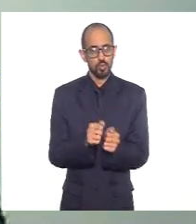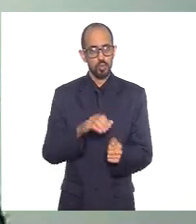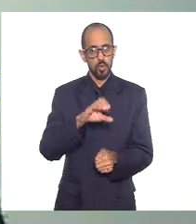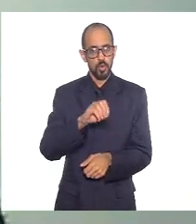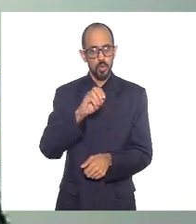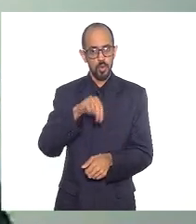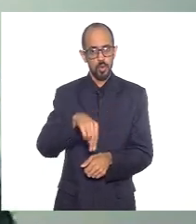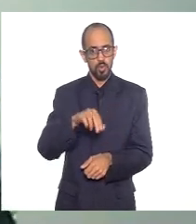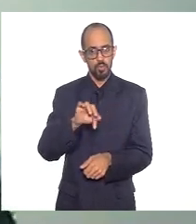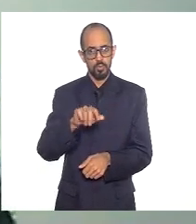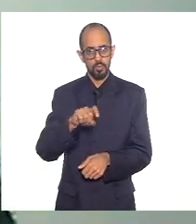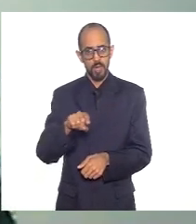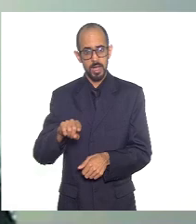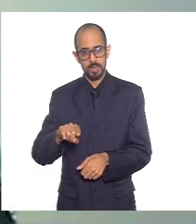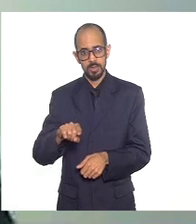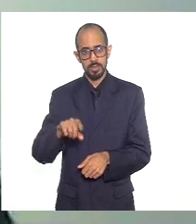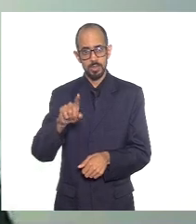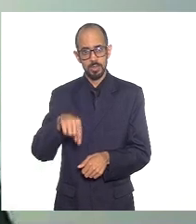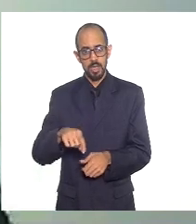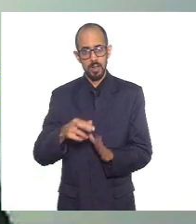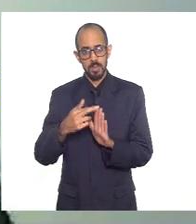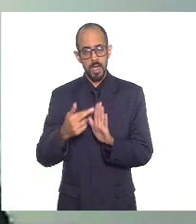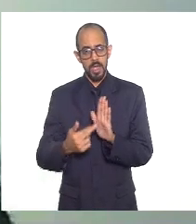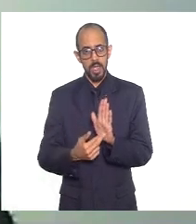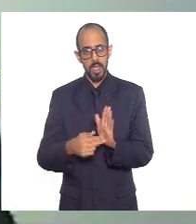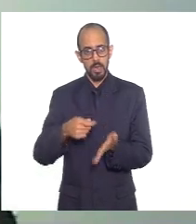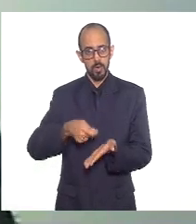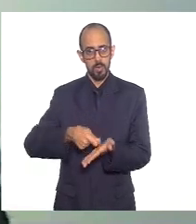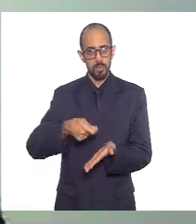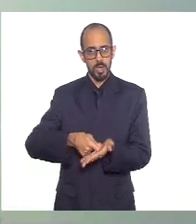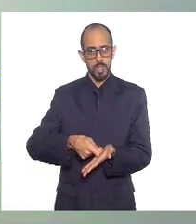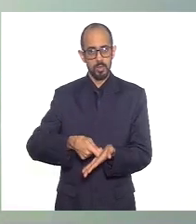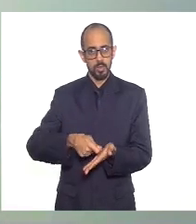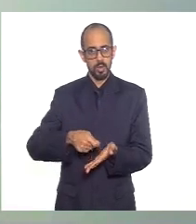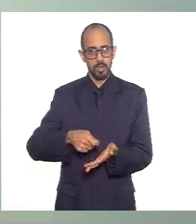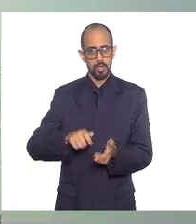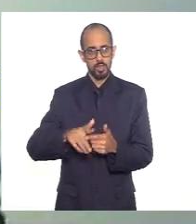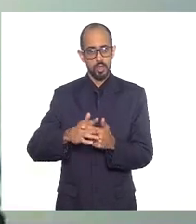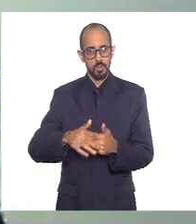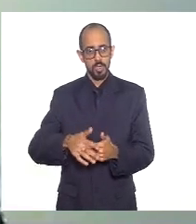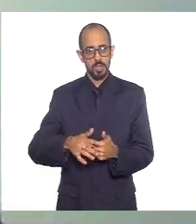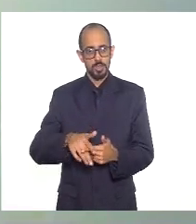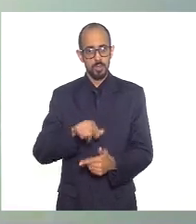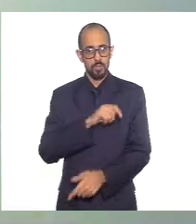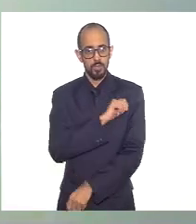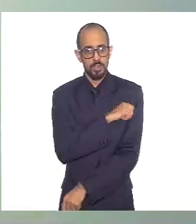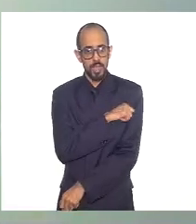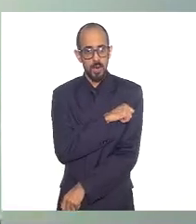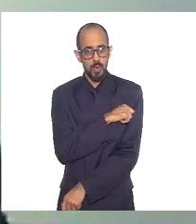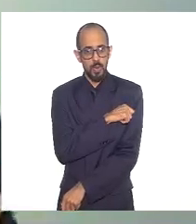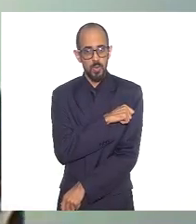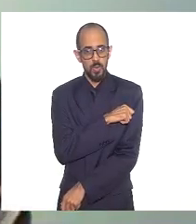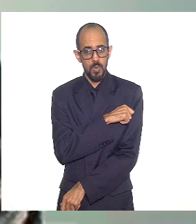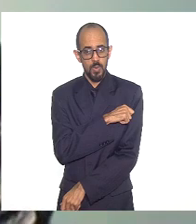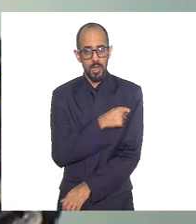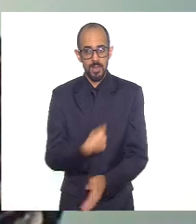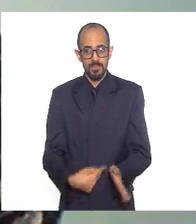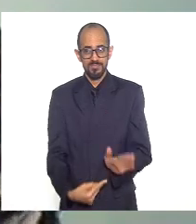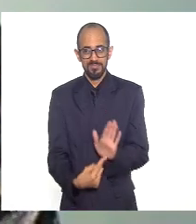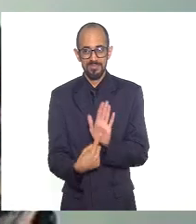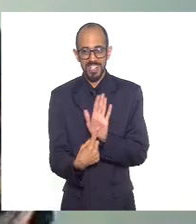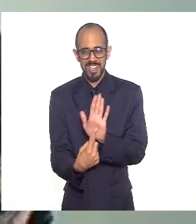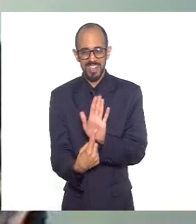Que consta como uma regra obrigatória do plano de recuperação fiscal. Então, apresentamos uma emenda